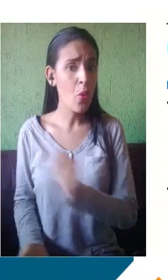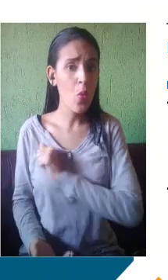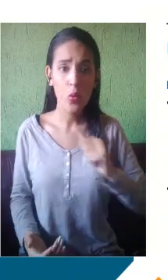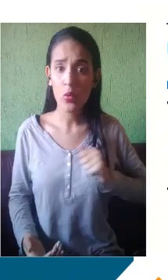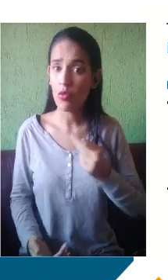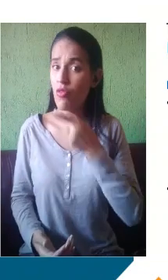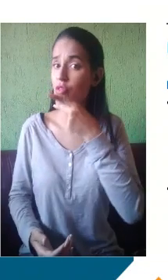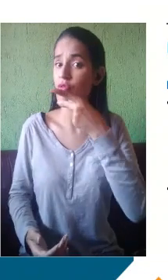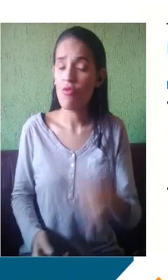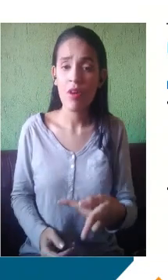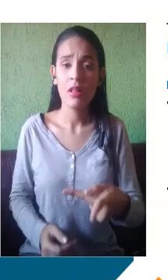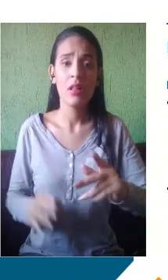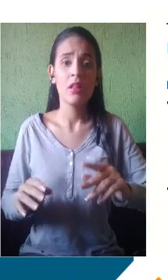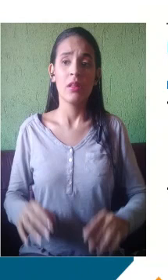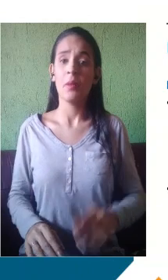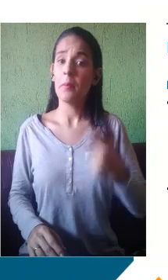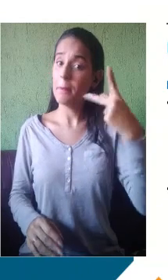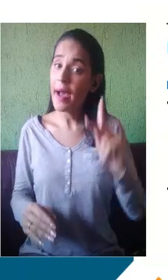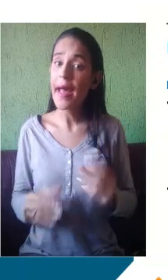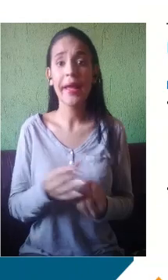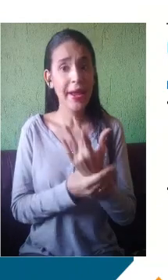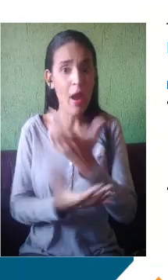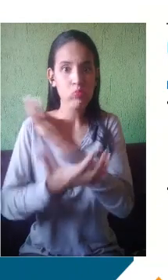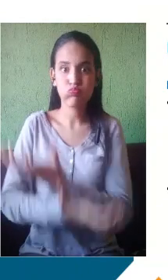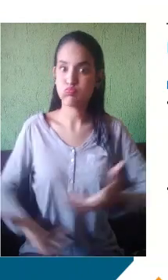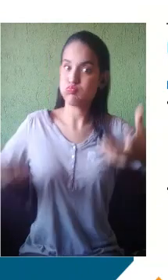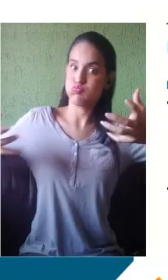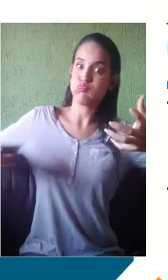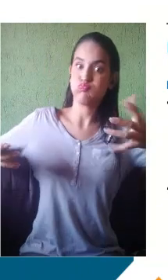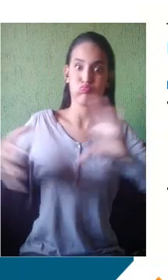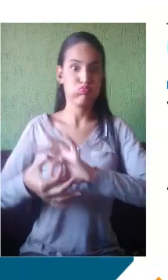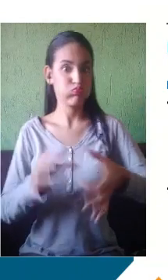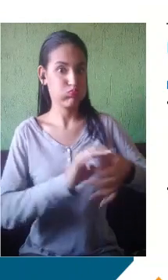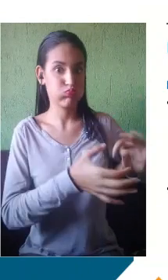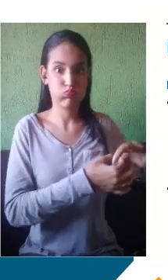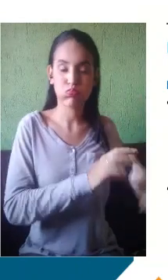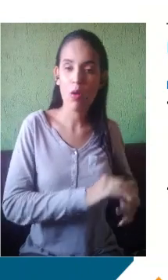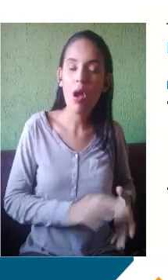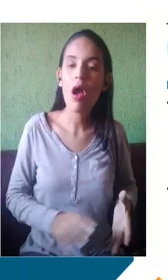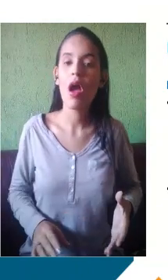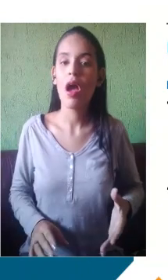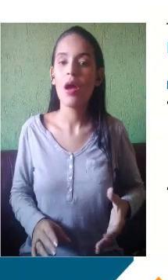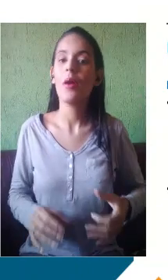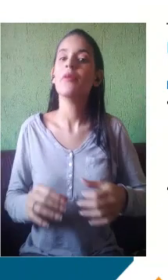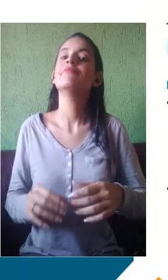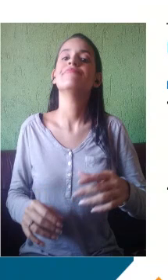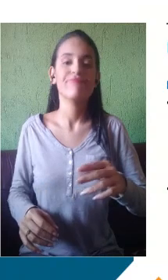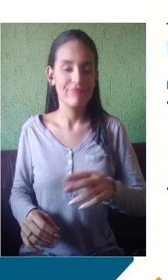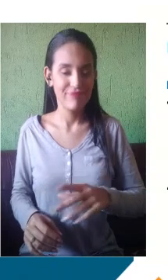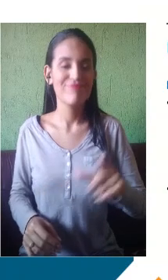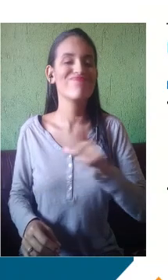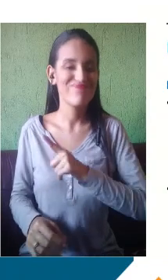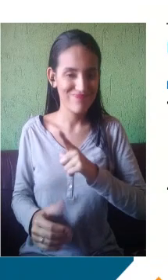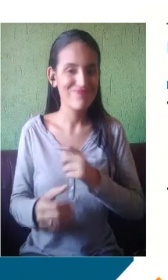fala que ao sediar esses eventos, o Brasil é passível de corrupção.